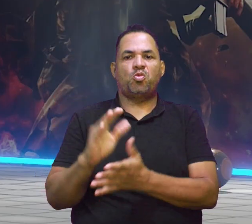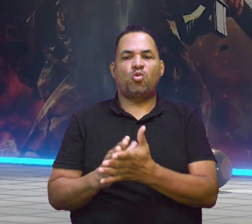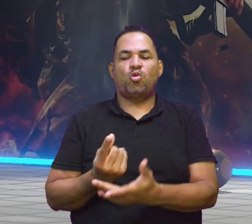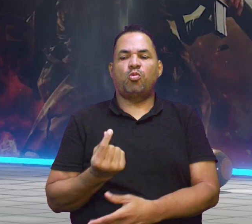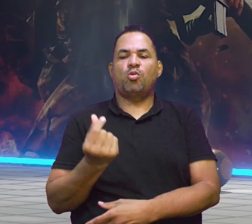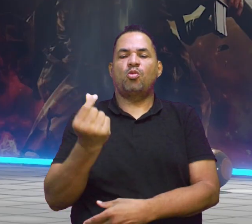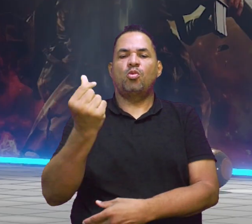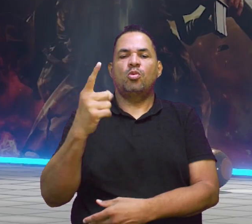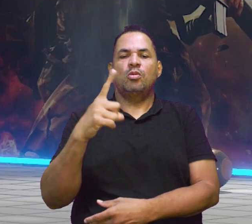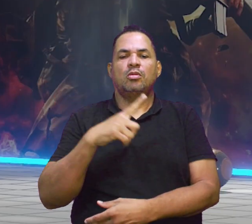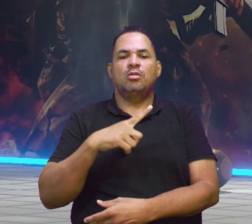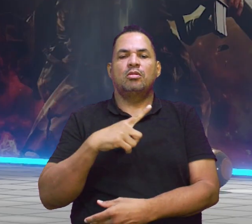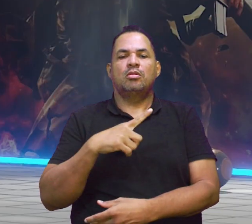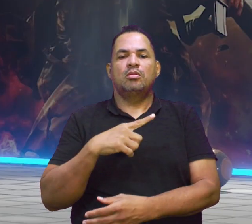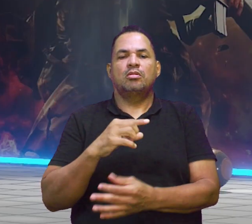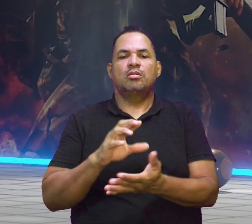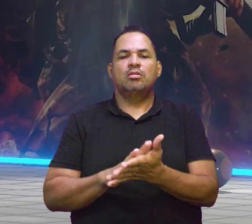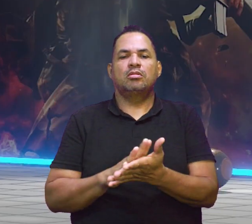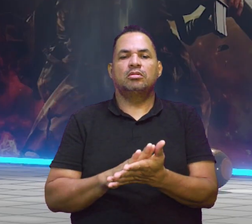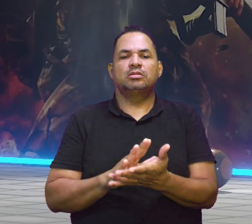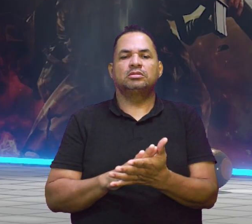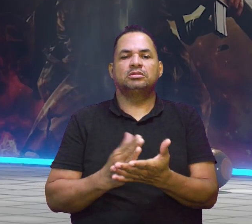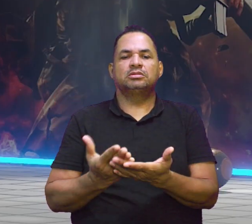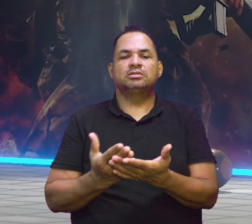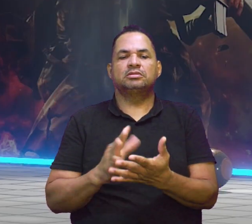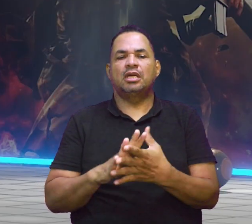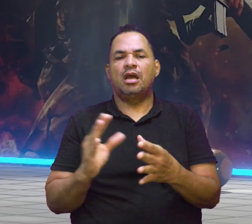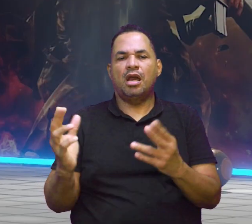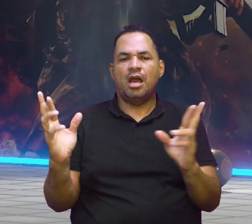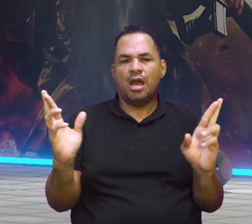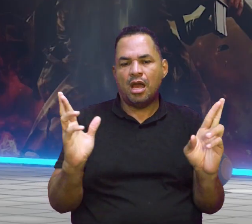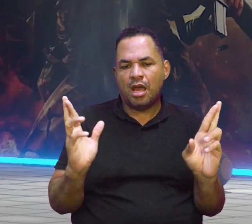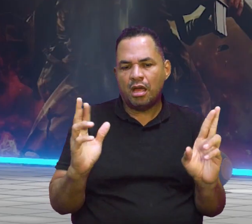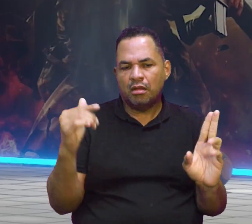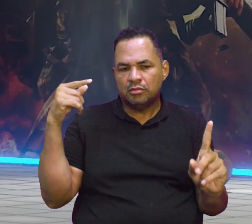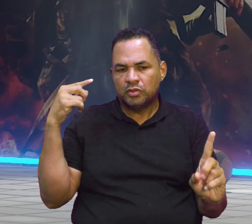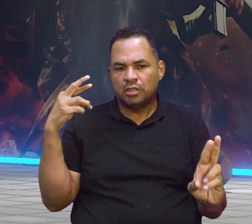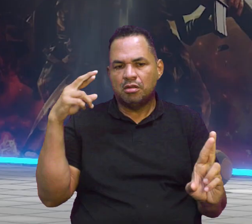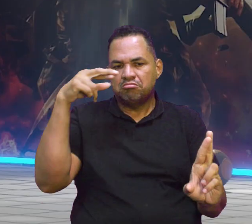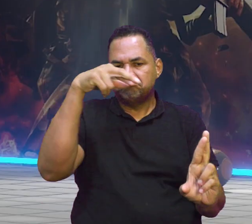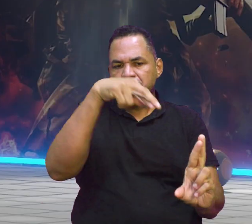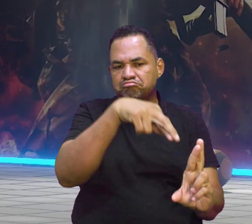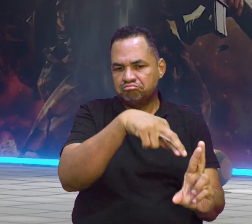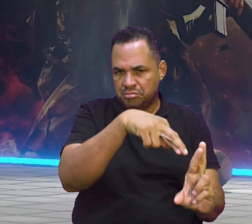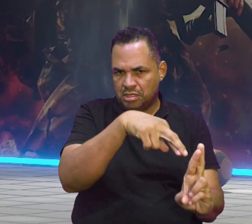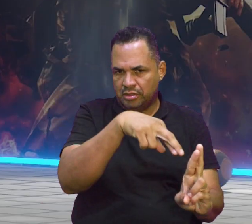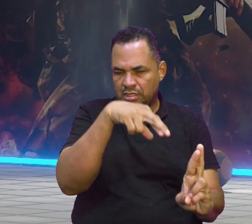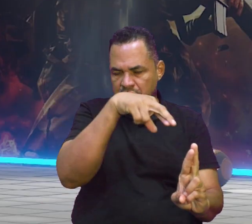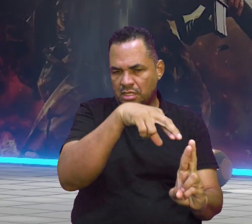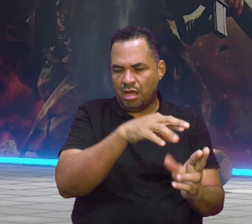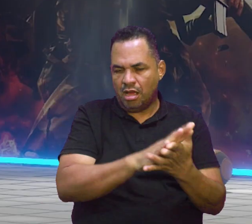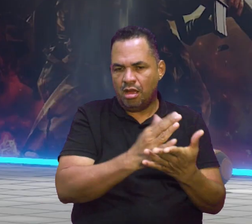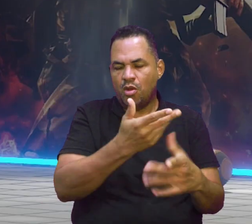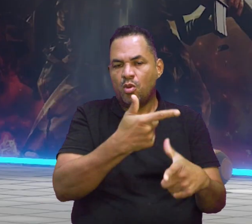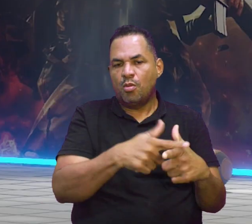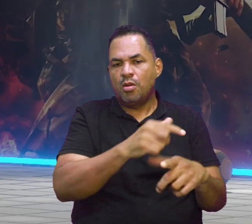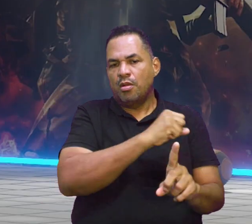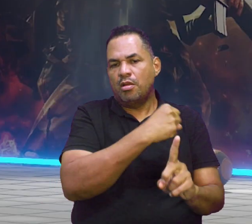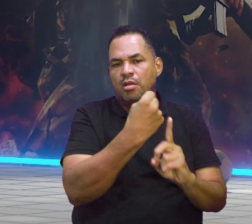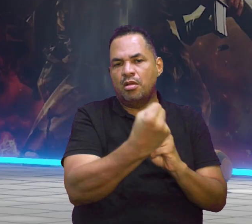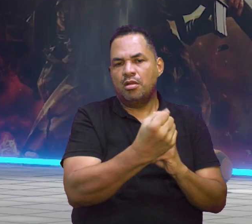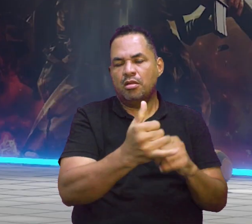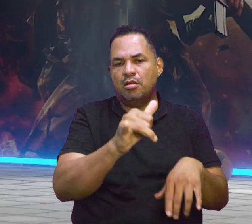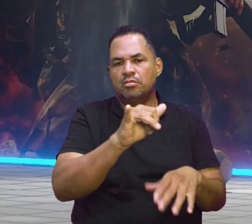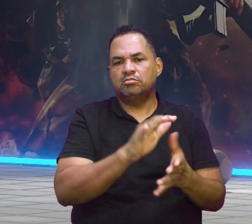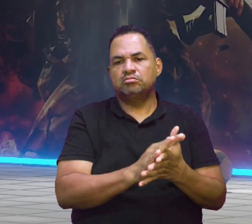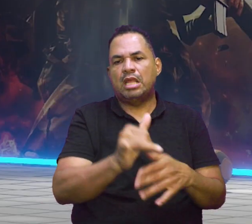ligar vários problemas sociais à existência dessas pessoas morando. Porque lá no centro, como a maioria pobre